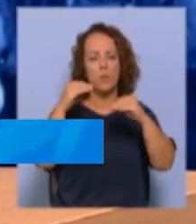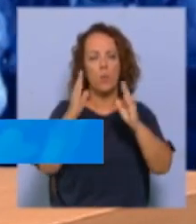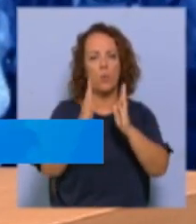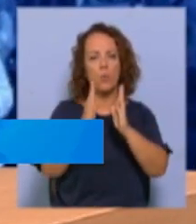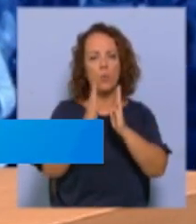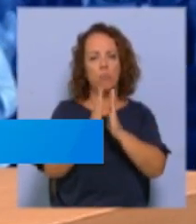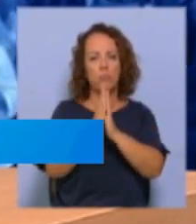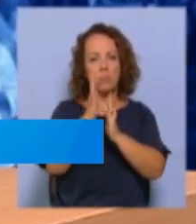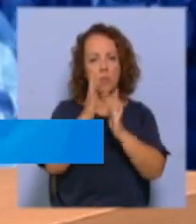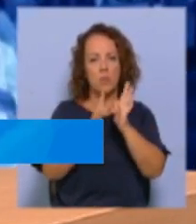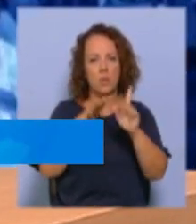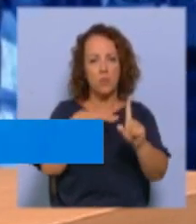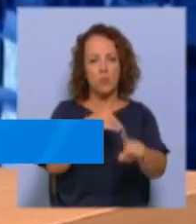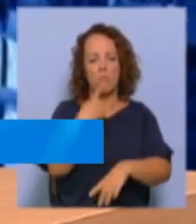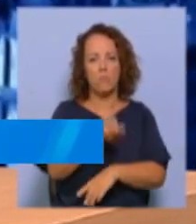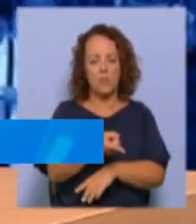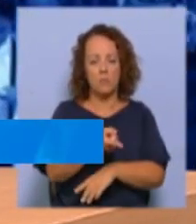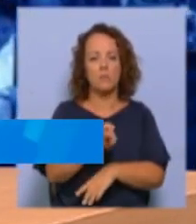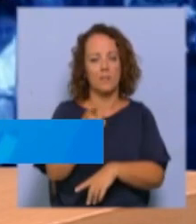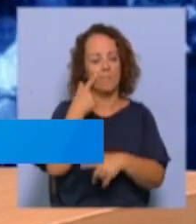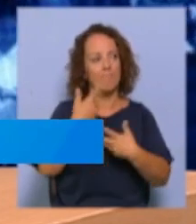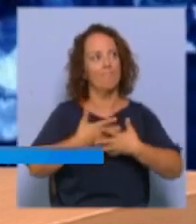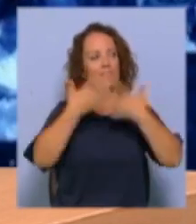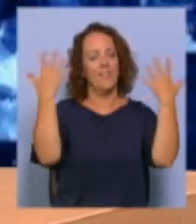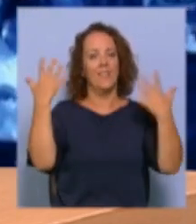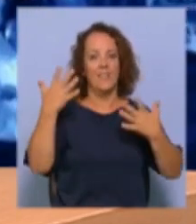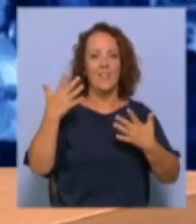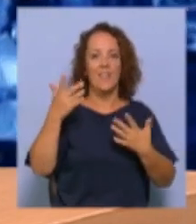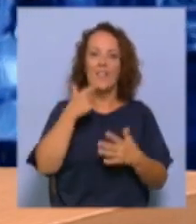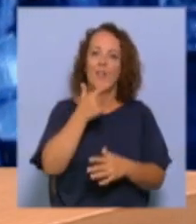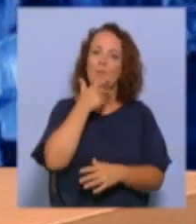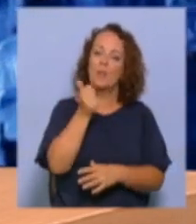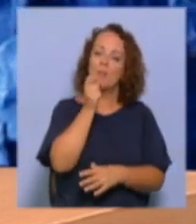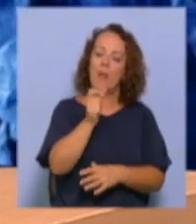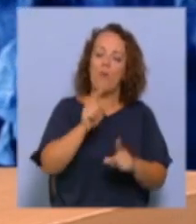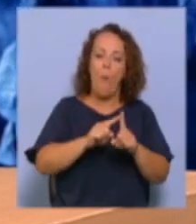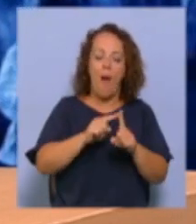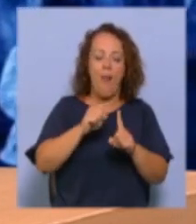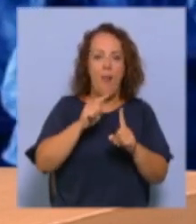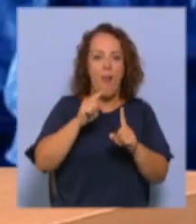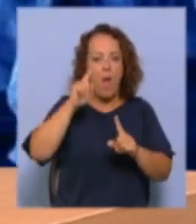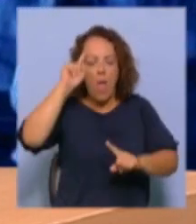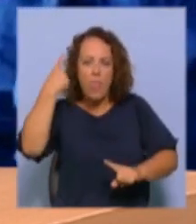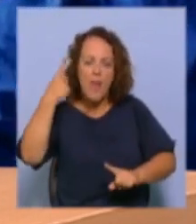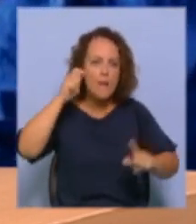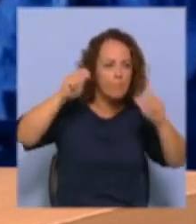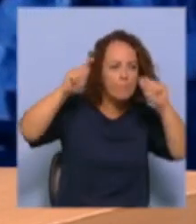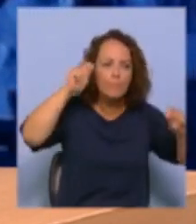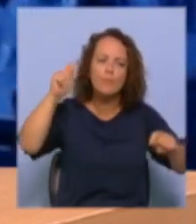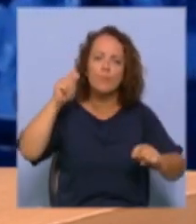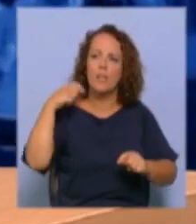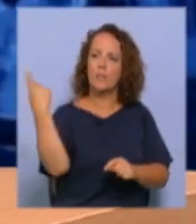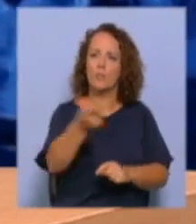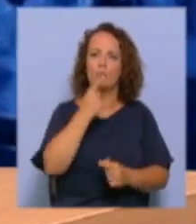esse nível, foi registar esse empenho e essa alegria, esse engenho, dizia ele, bonito, esse engenho e alegria que nós, escolas,